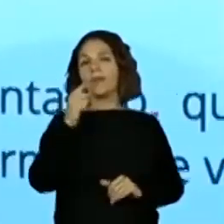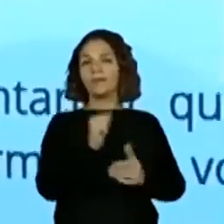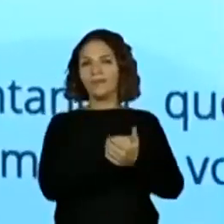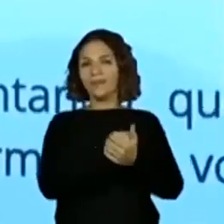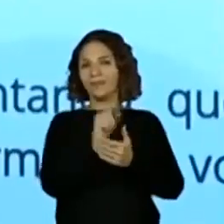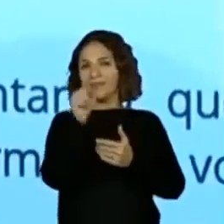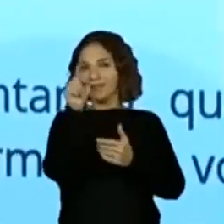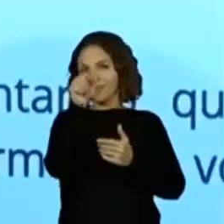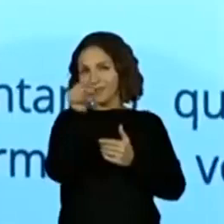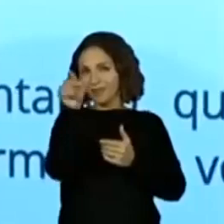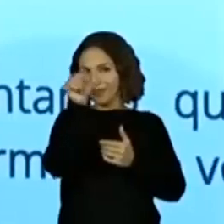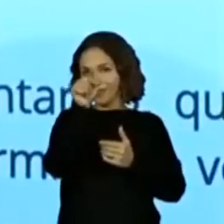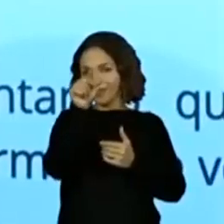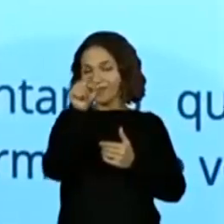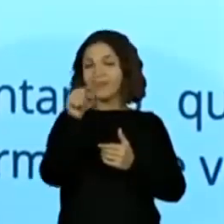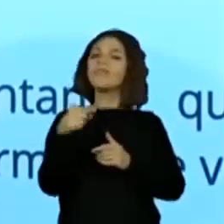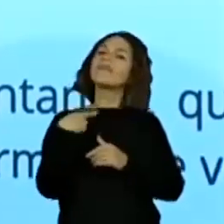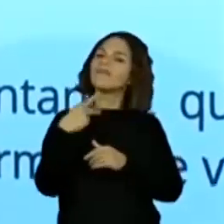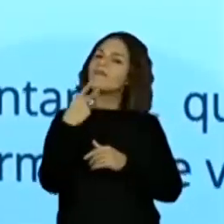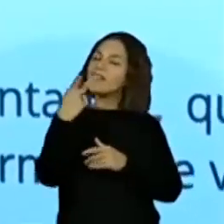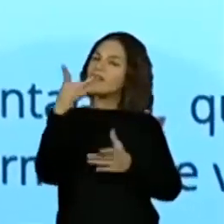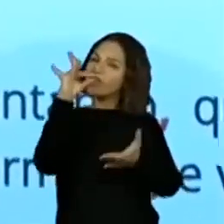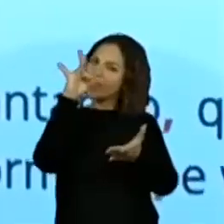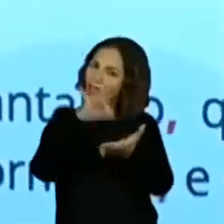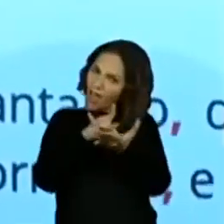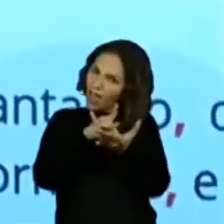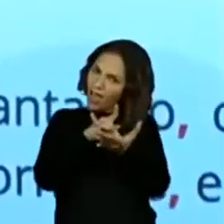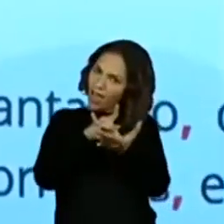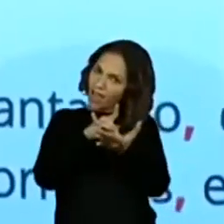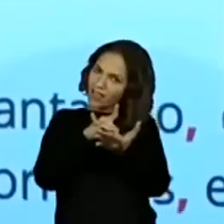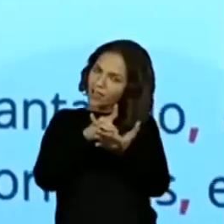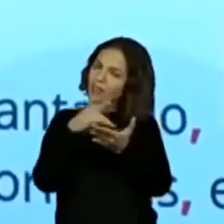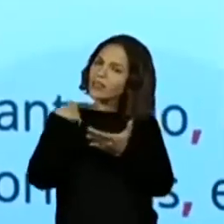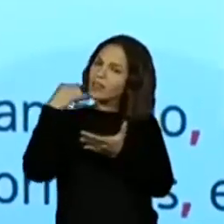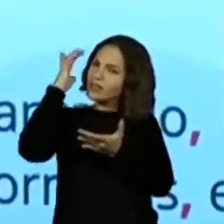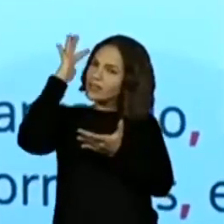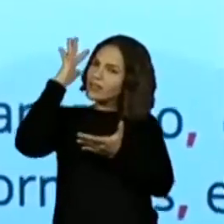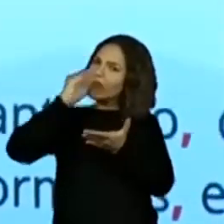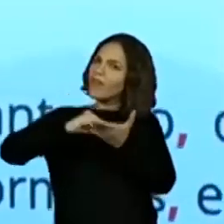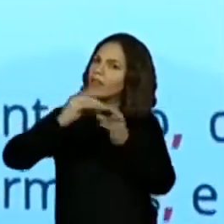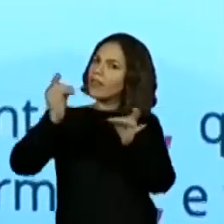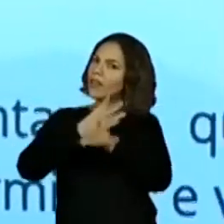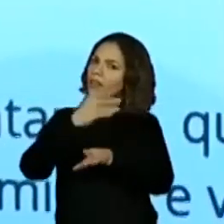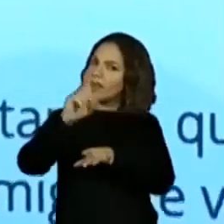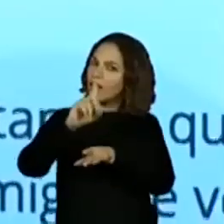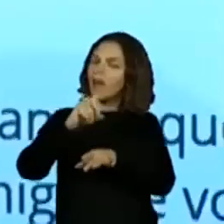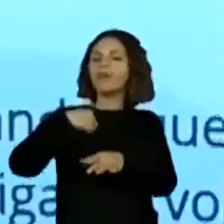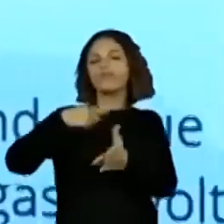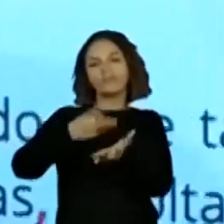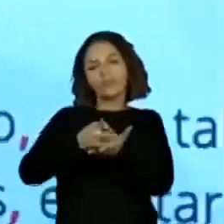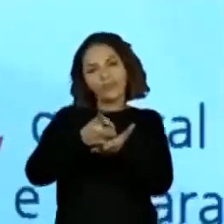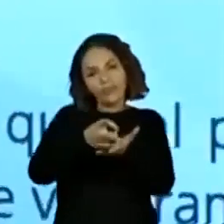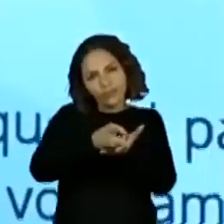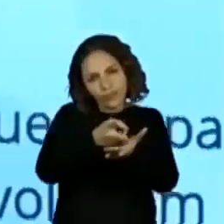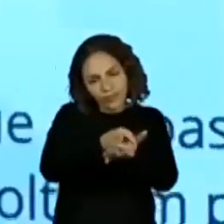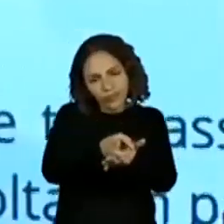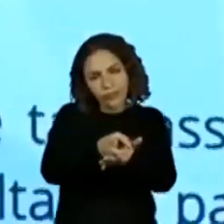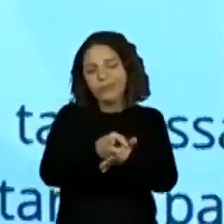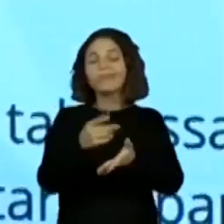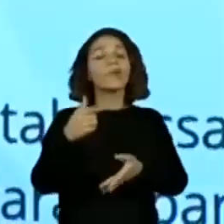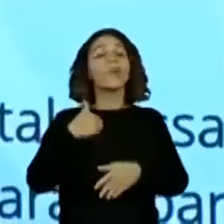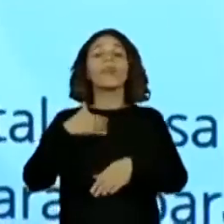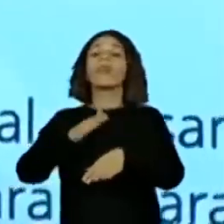olha aqui, segmento no meu pensamento. Para falar a verdade, não tive